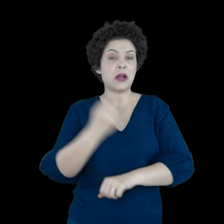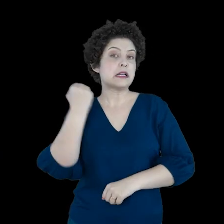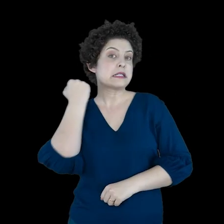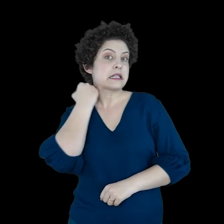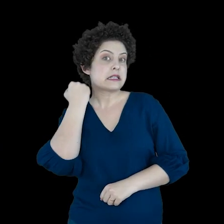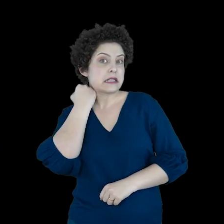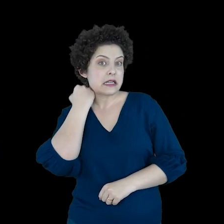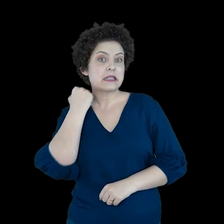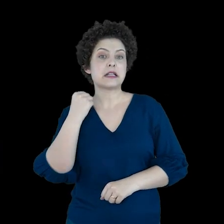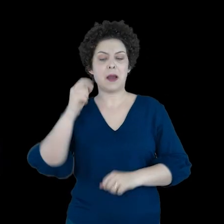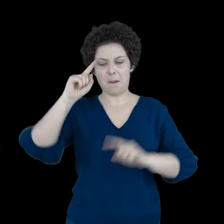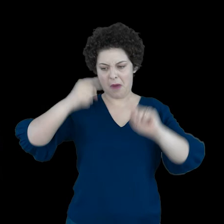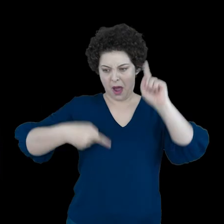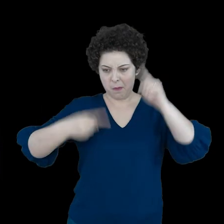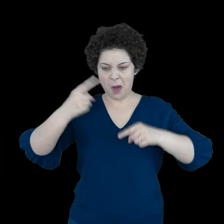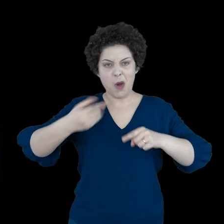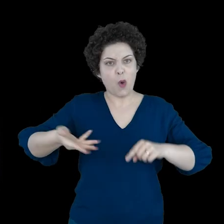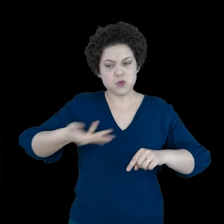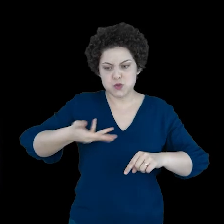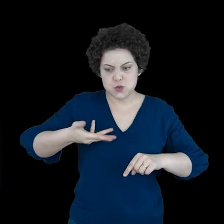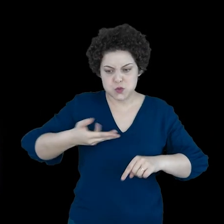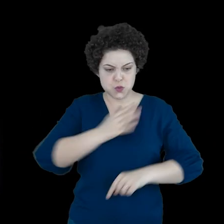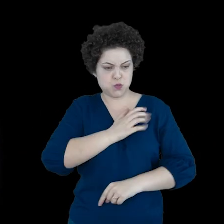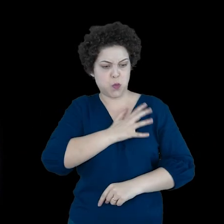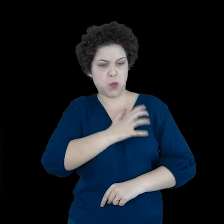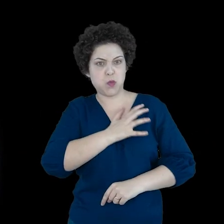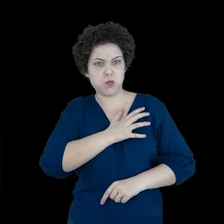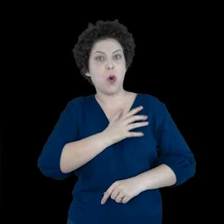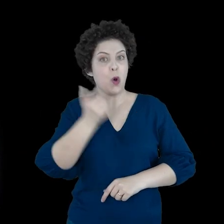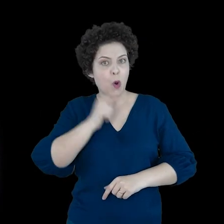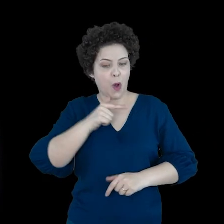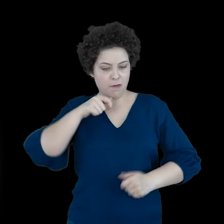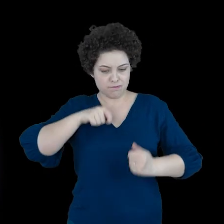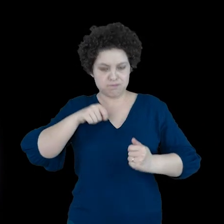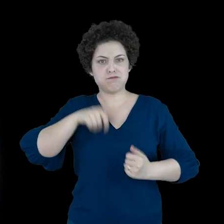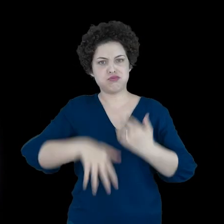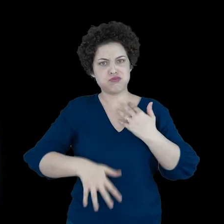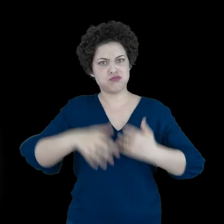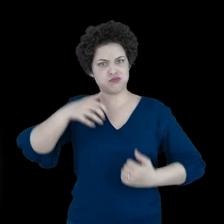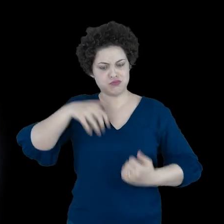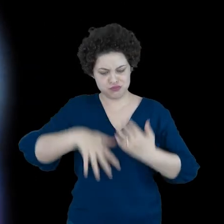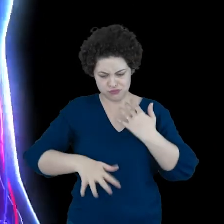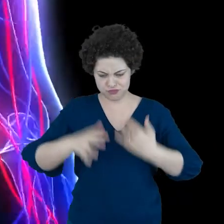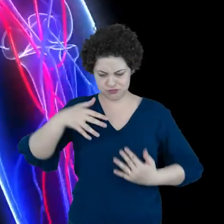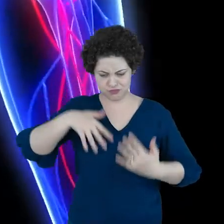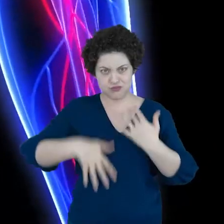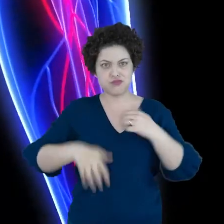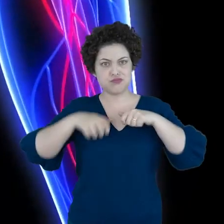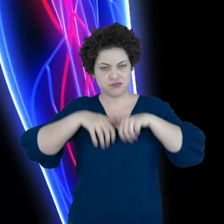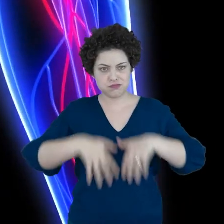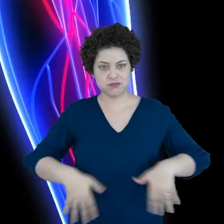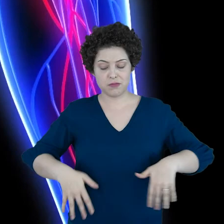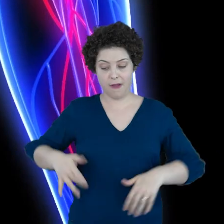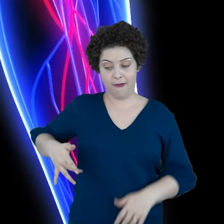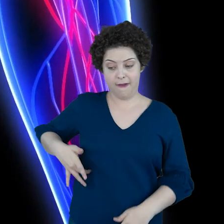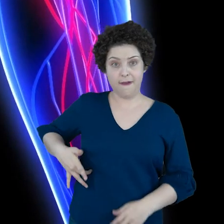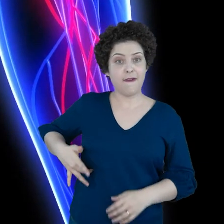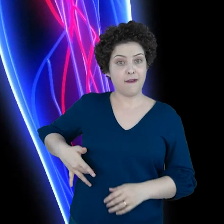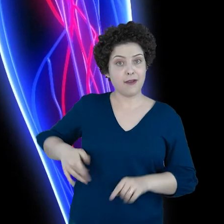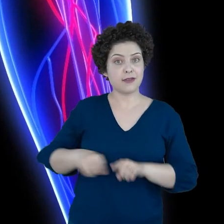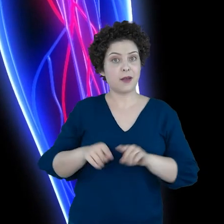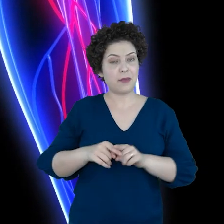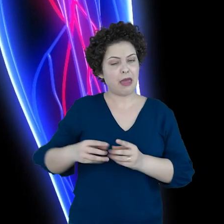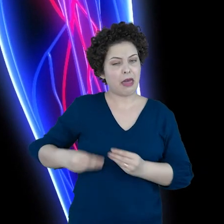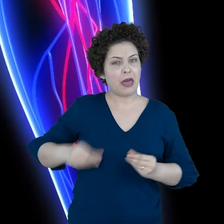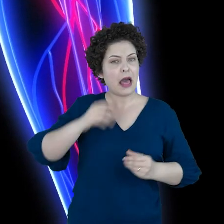estresse, ordenando a aceleração dos batimentos cardíacos e a contração dos vasos. O rim elimina sal